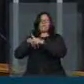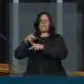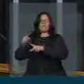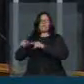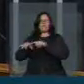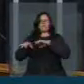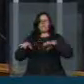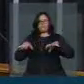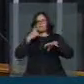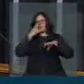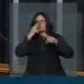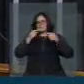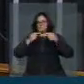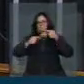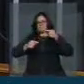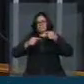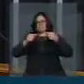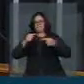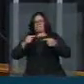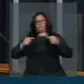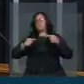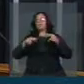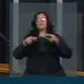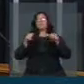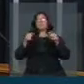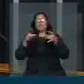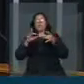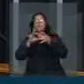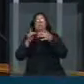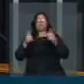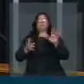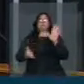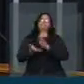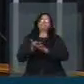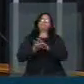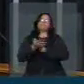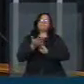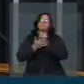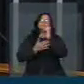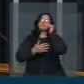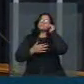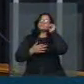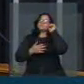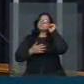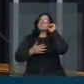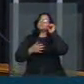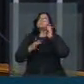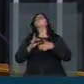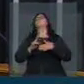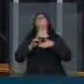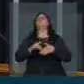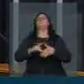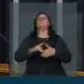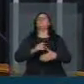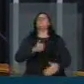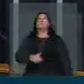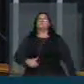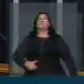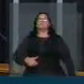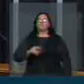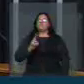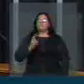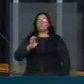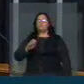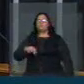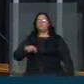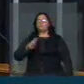quero fazer minhas as palavras do líder do governo em exercício hoje, o deputado Henrique Fontana.